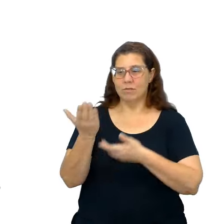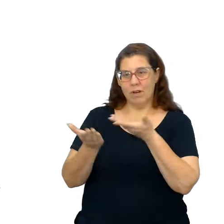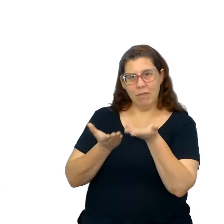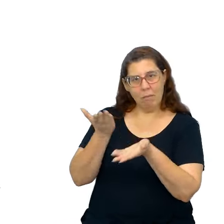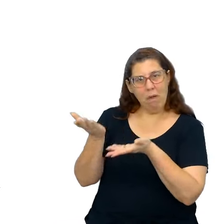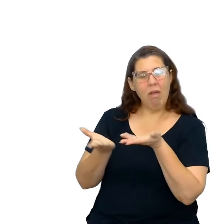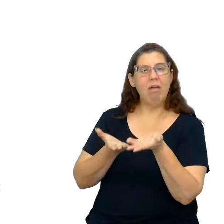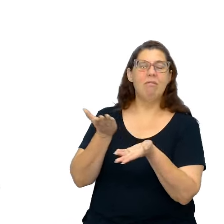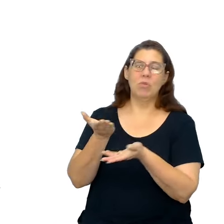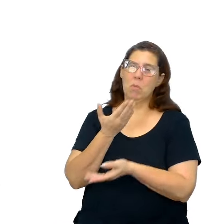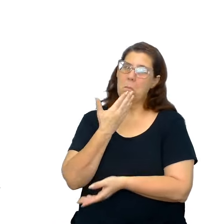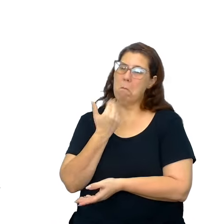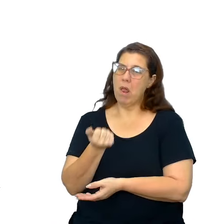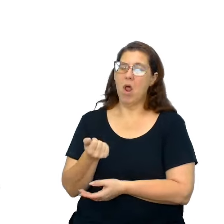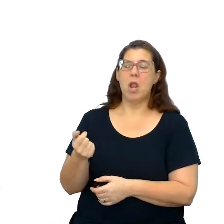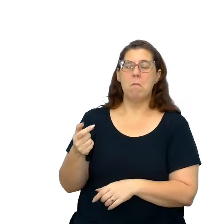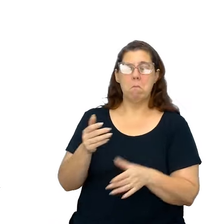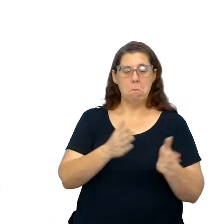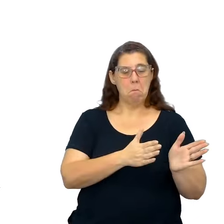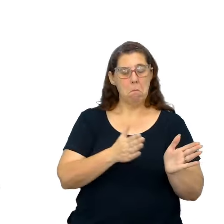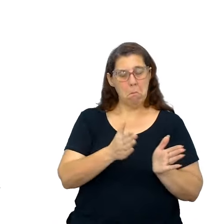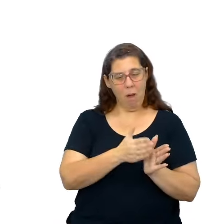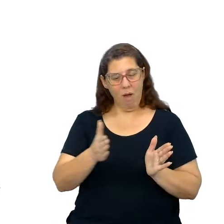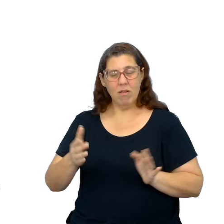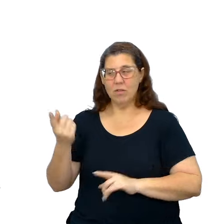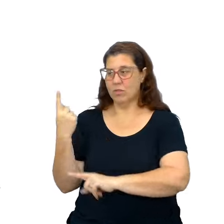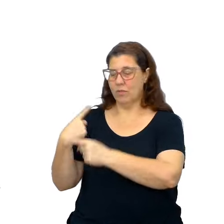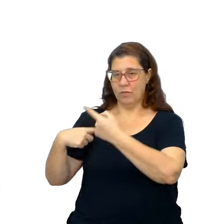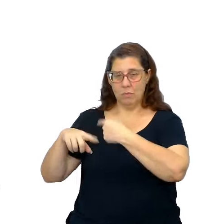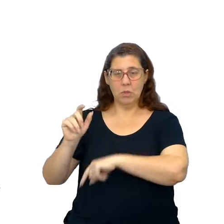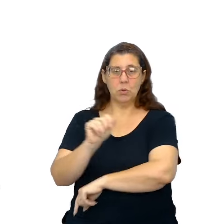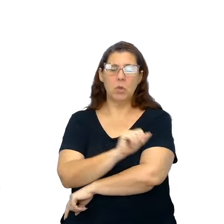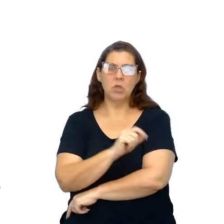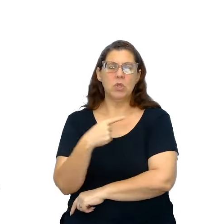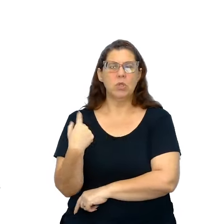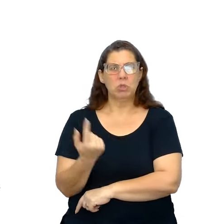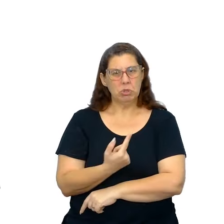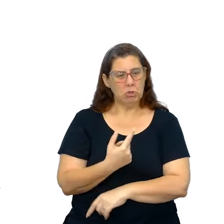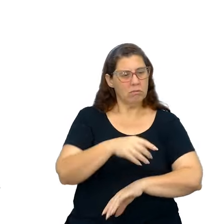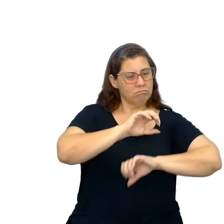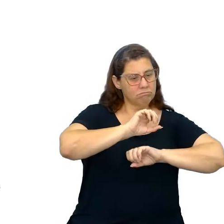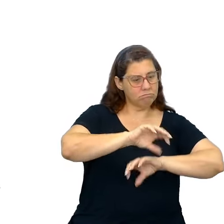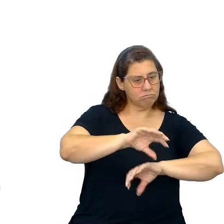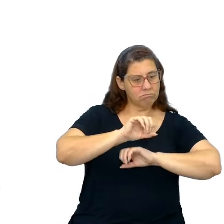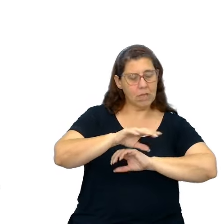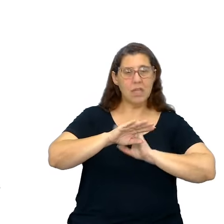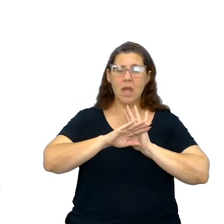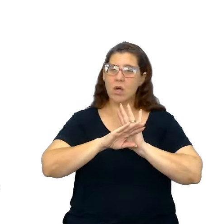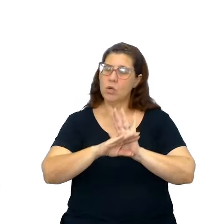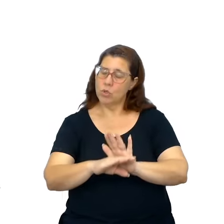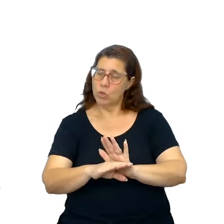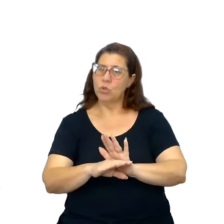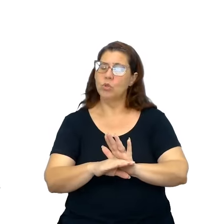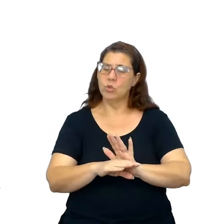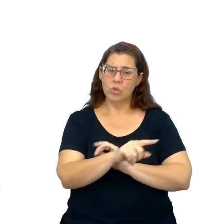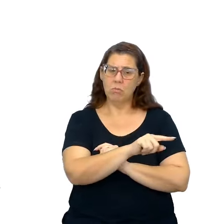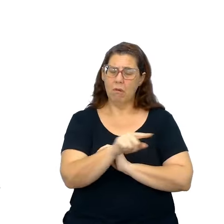nesse processo de desenvolvimento dos estudantes, a gente trabalhe isso com eles, né, e favoreça que